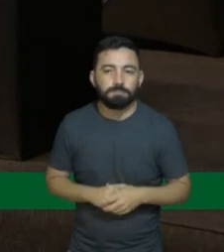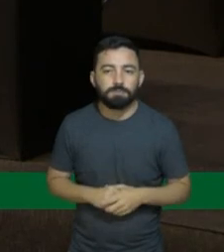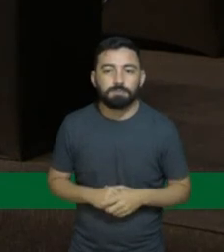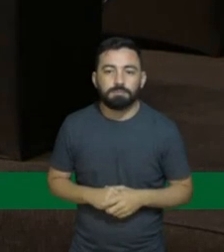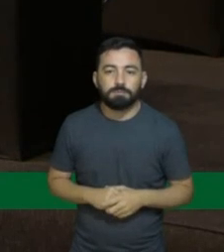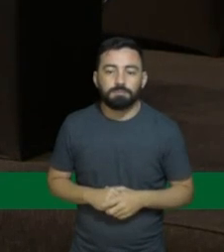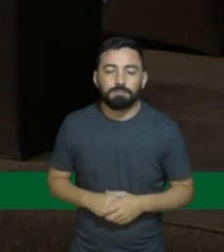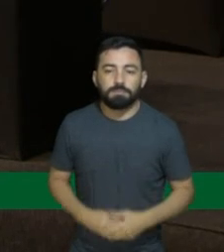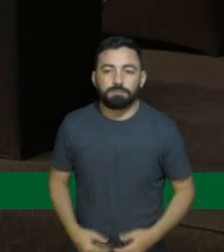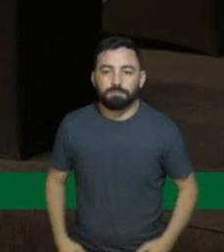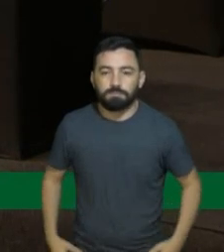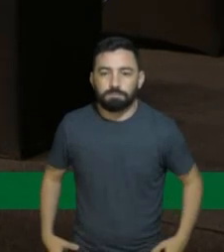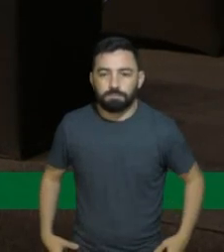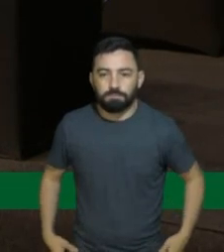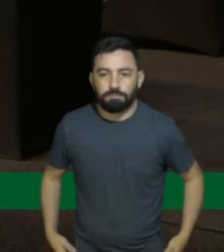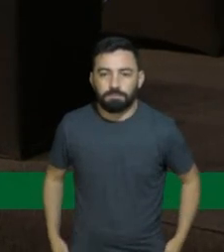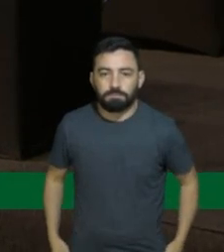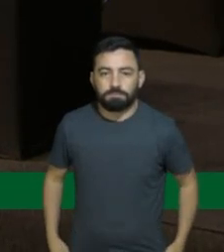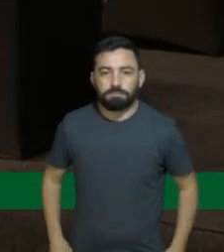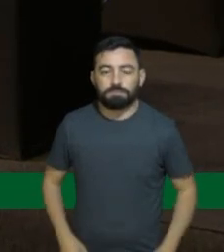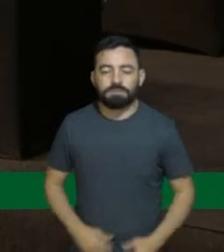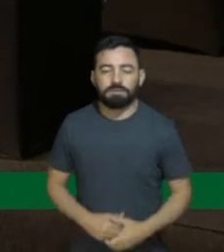como vota a deputada Ana